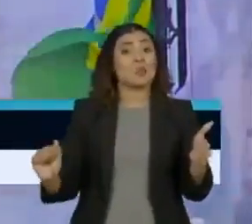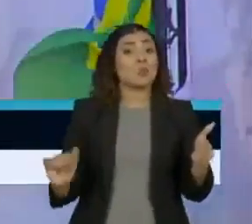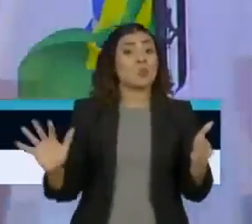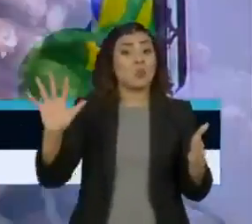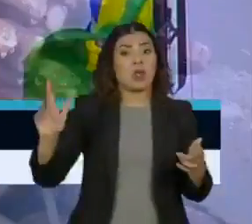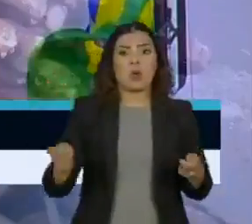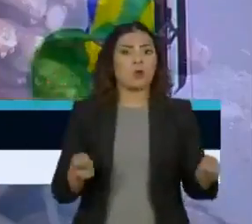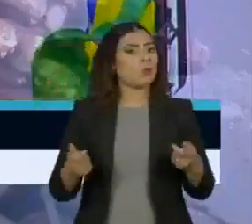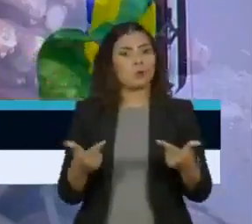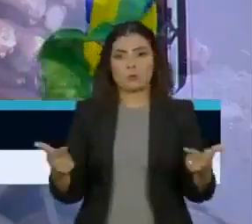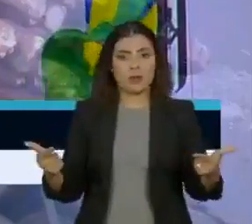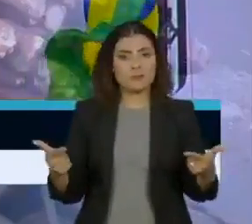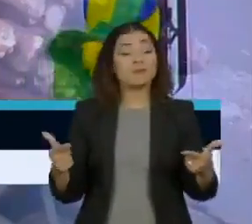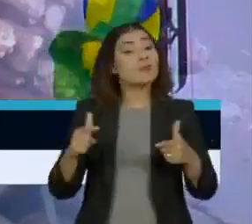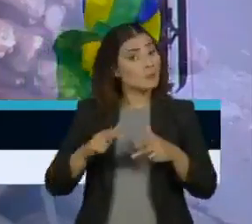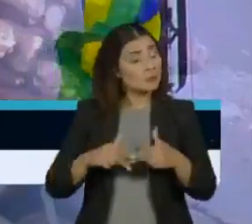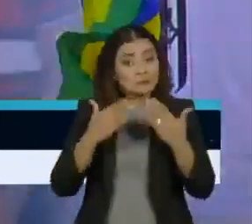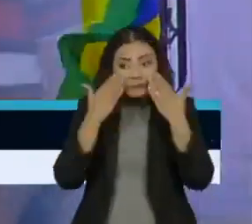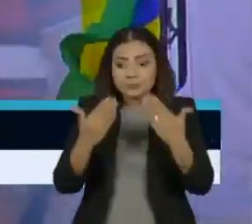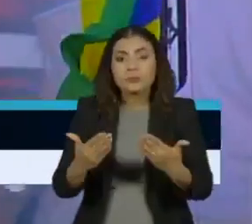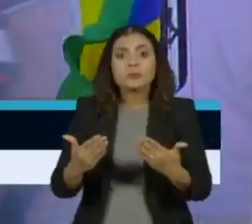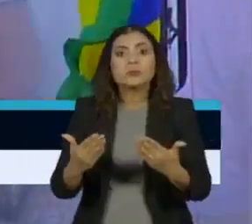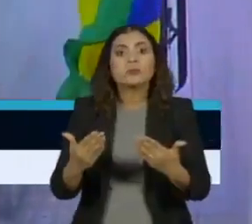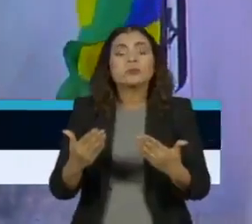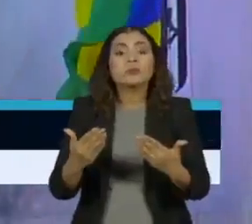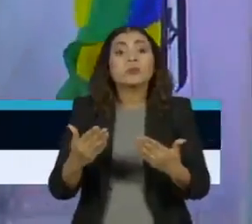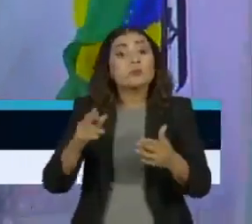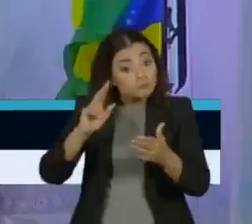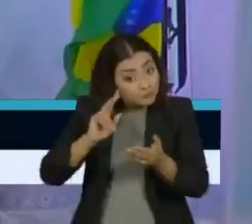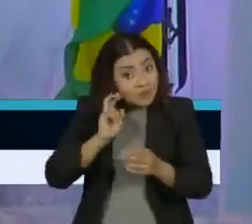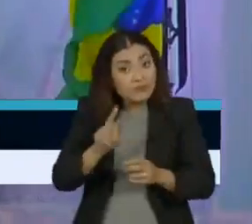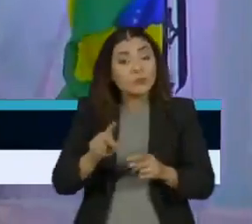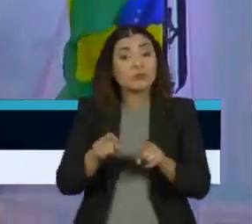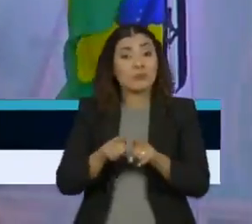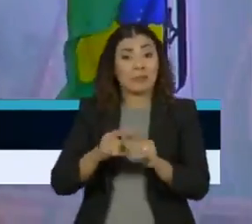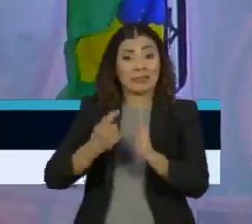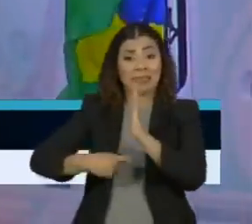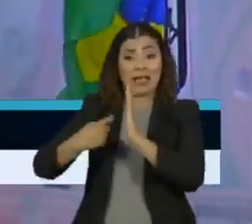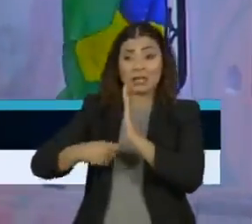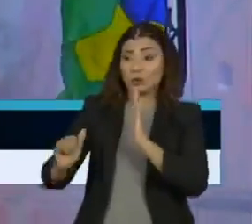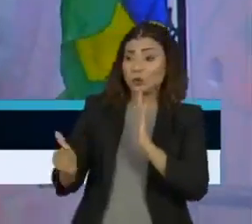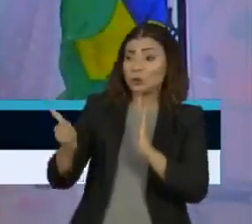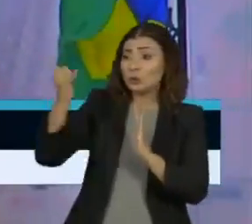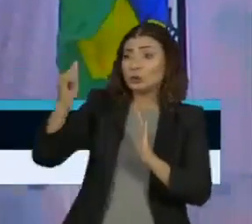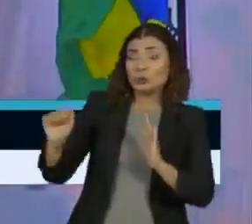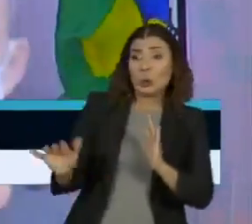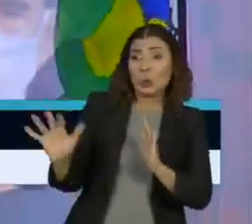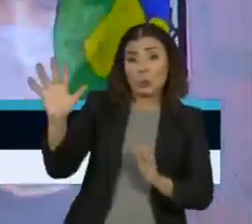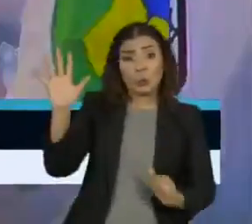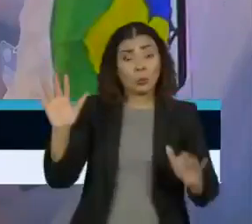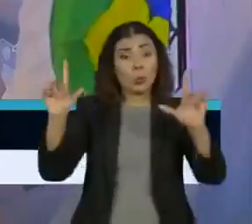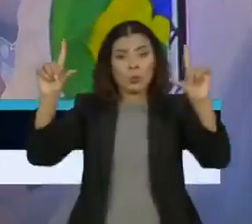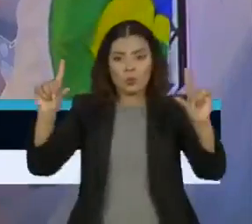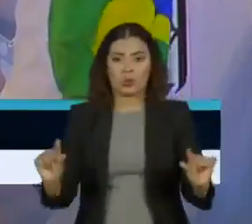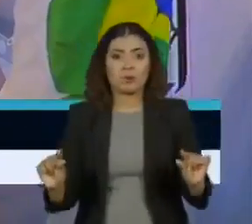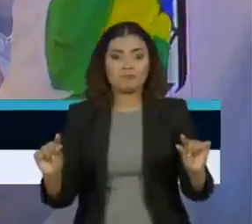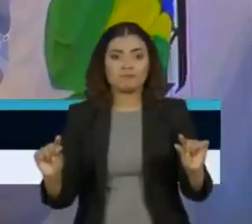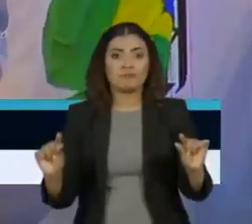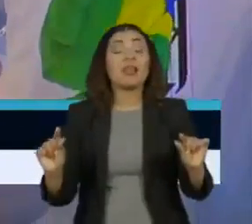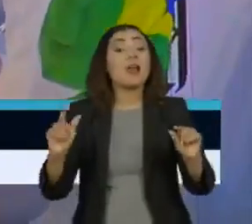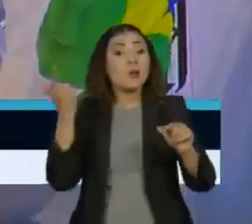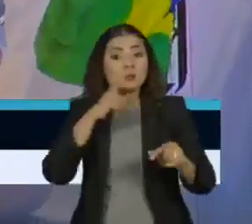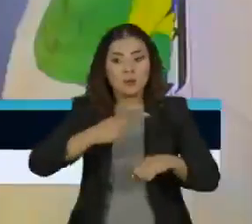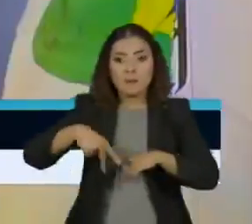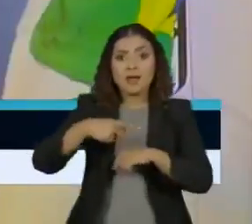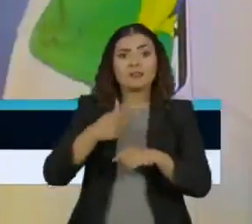sob controle, notadamente a partir da segunda metade e da taxa básica de juros no menor nível da história. Mas o país